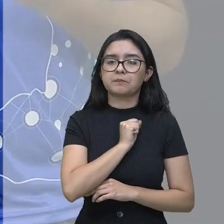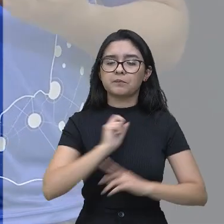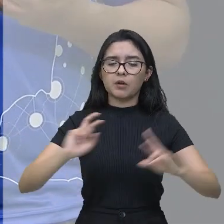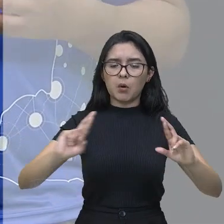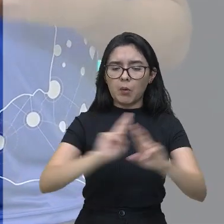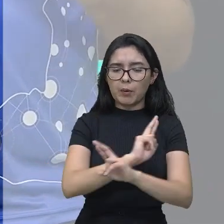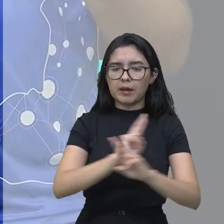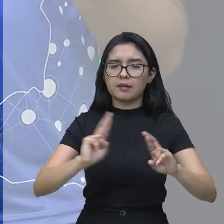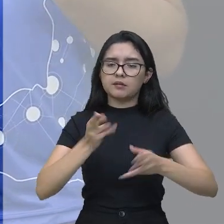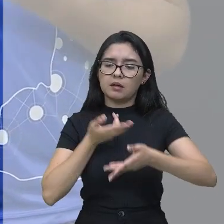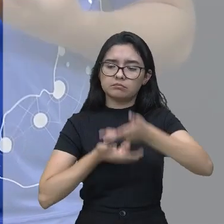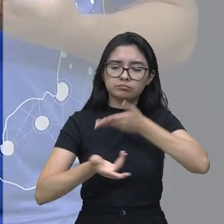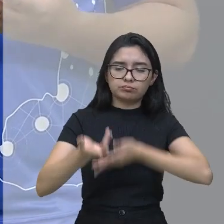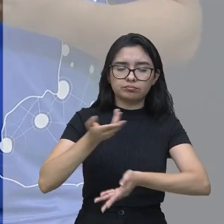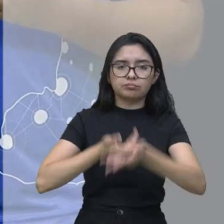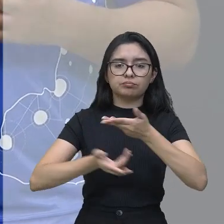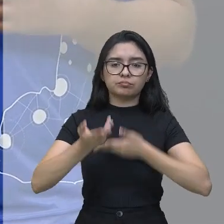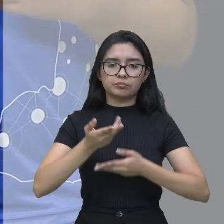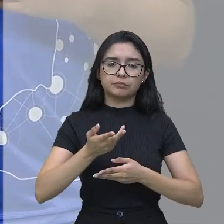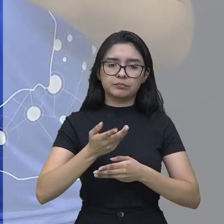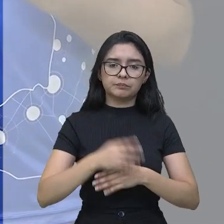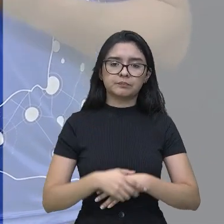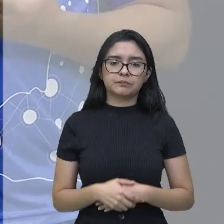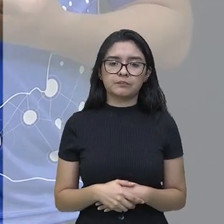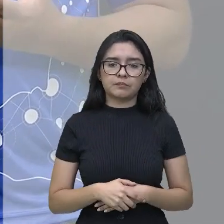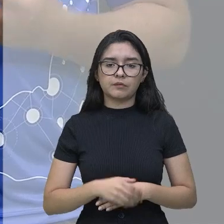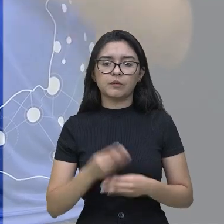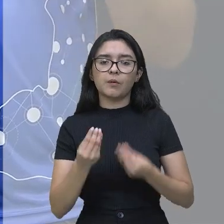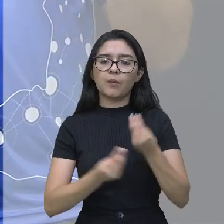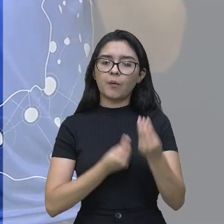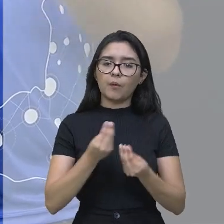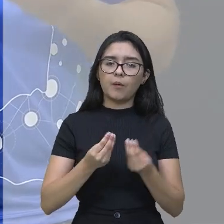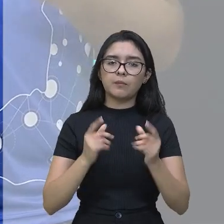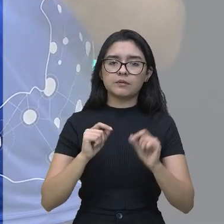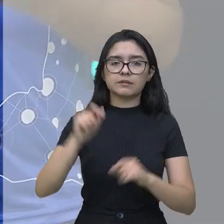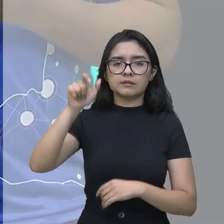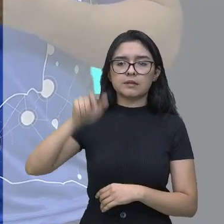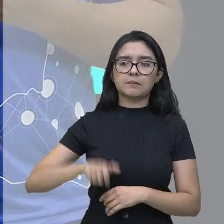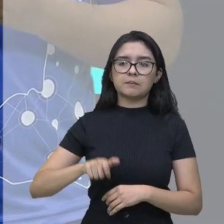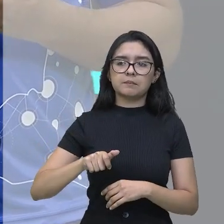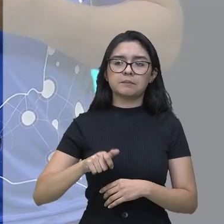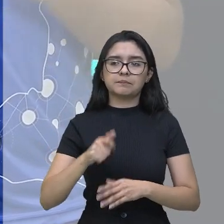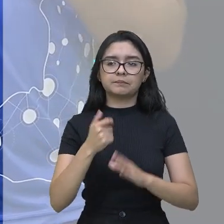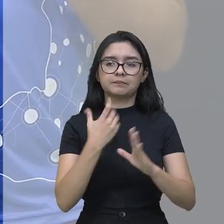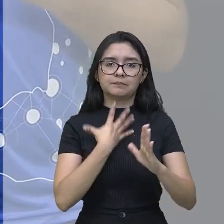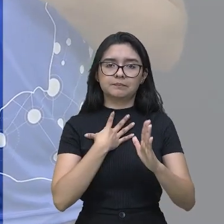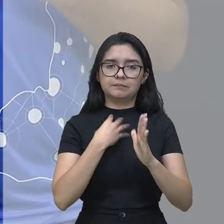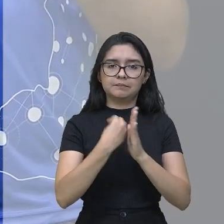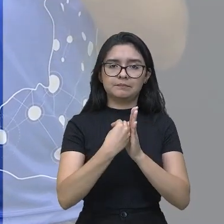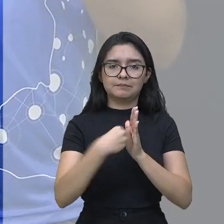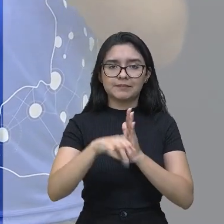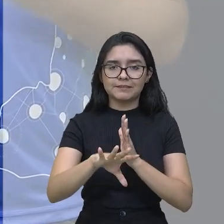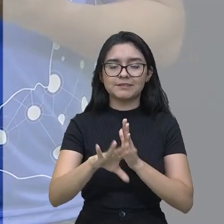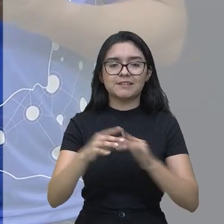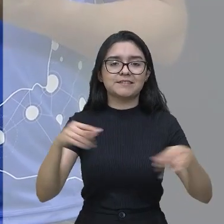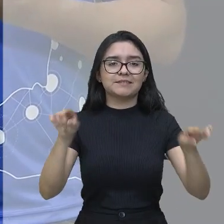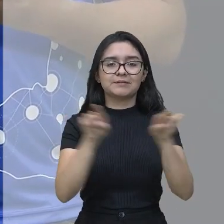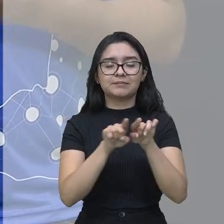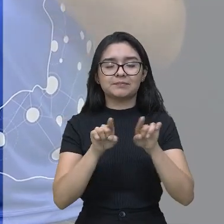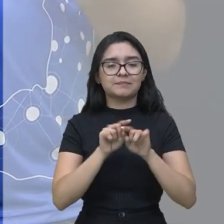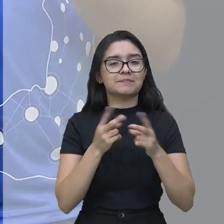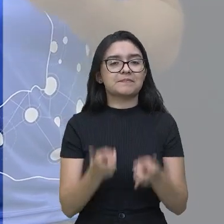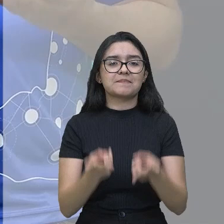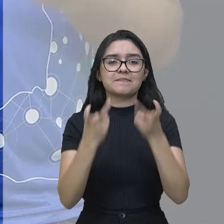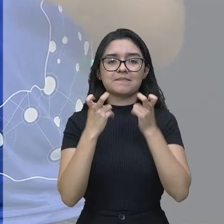envolvimento com a outra pessoa e como esse eu lírico vê Esse envolvimento a gente percebeu que esse